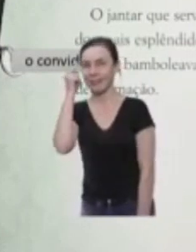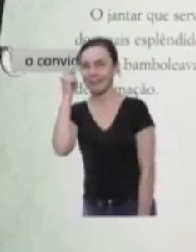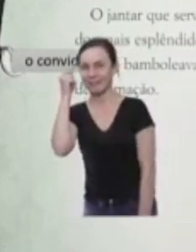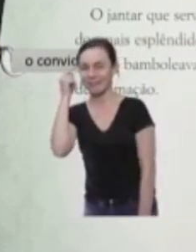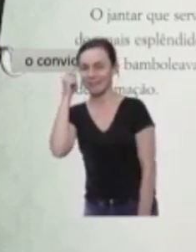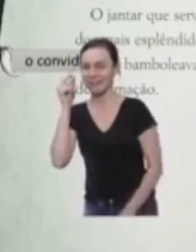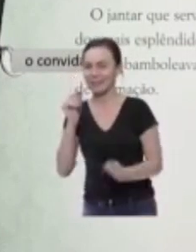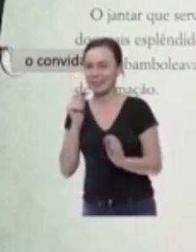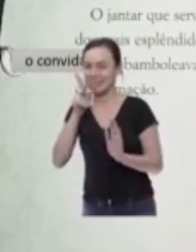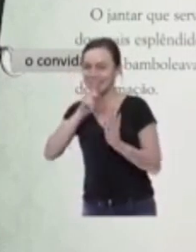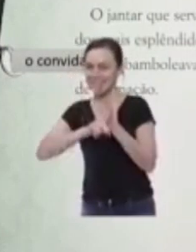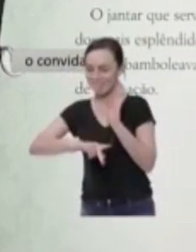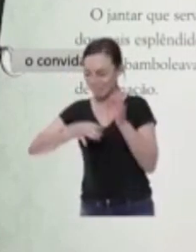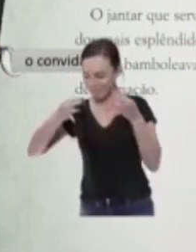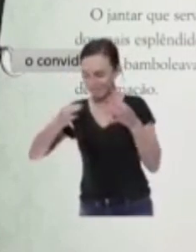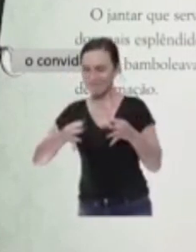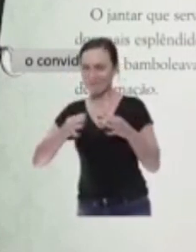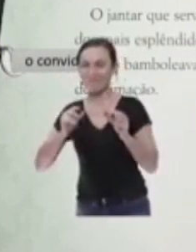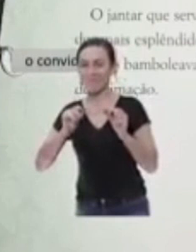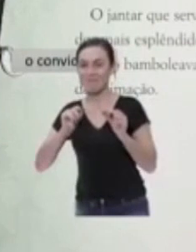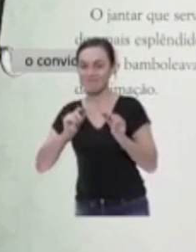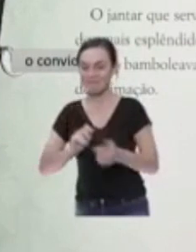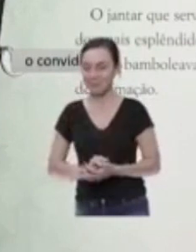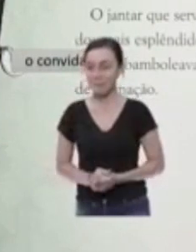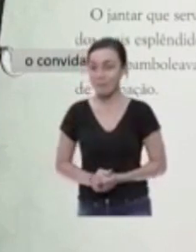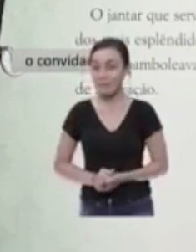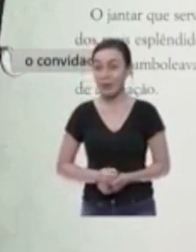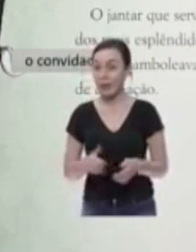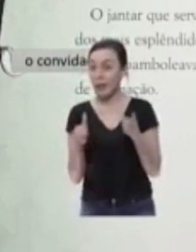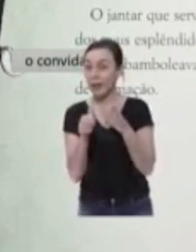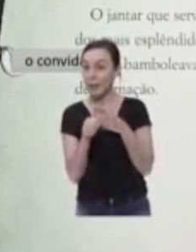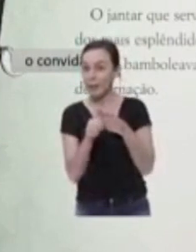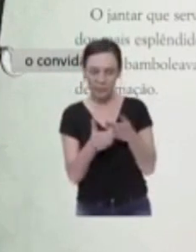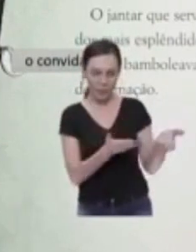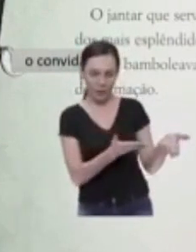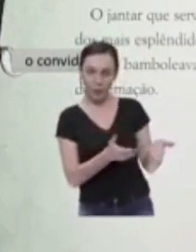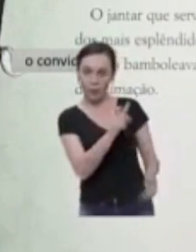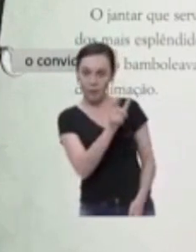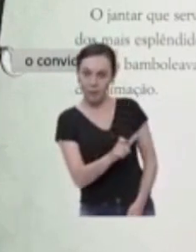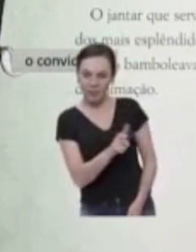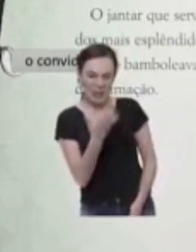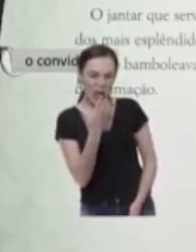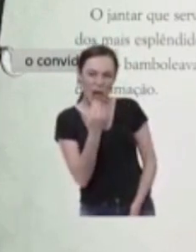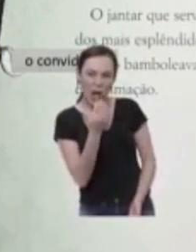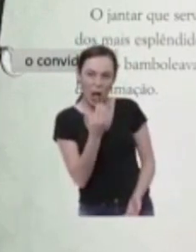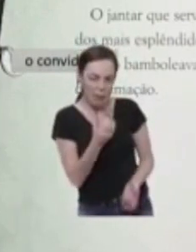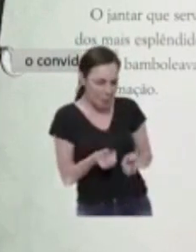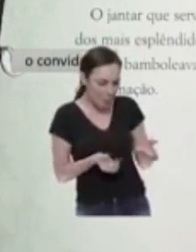em prática a primeira parte de seu plano perfeito: encher o convidado de